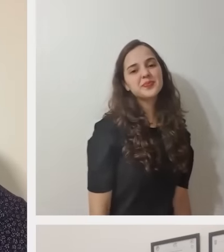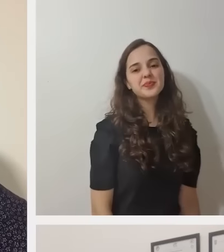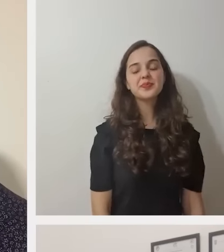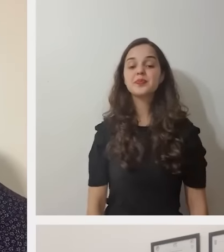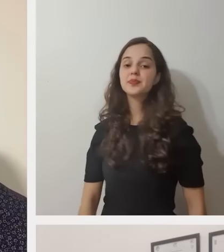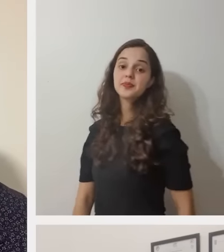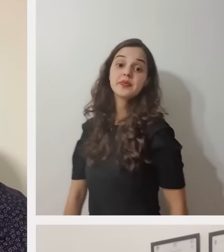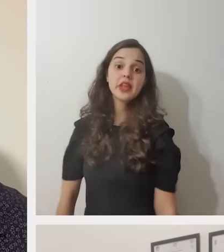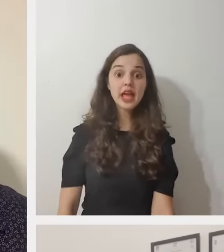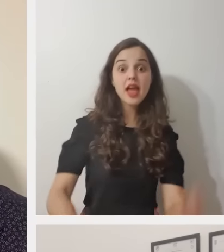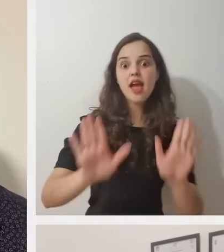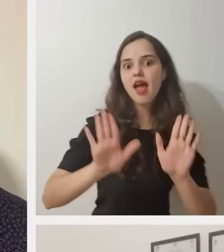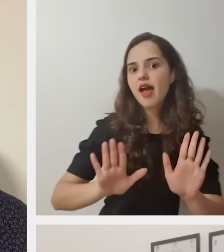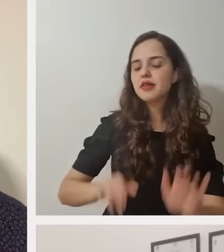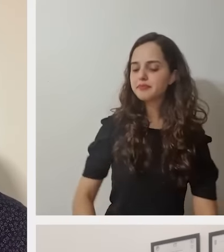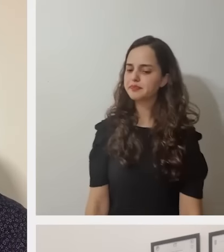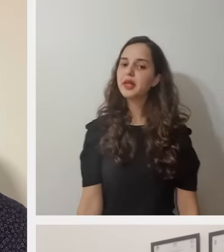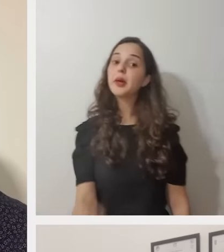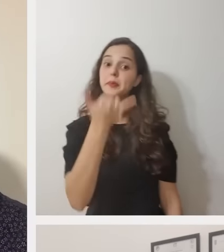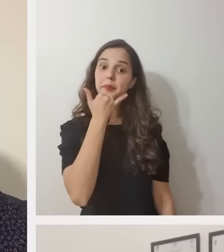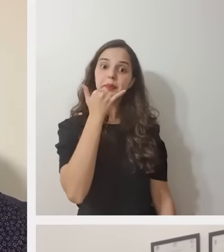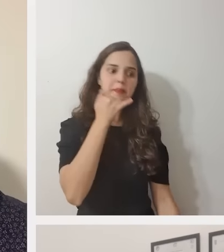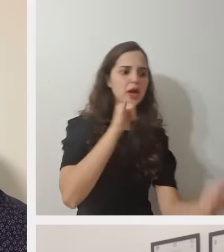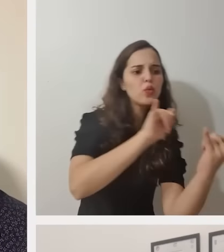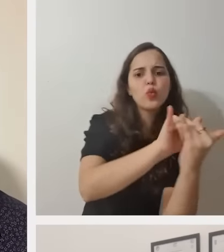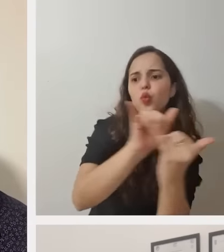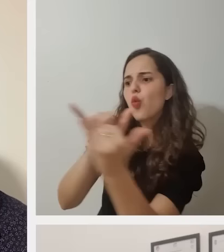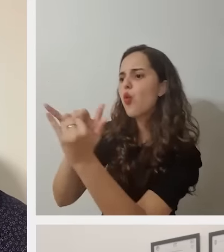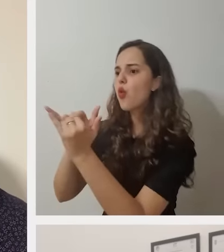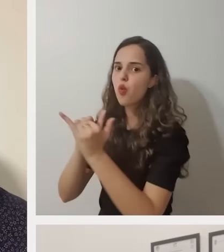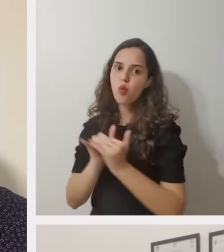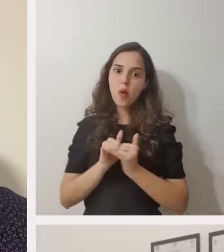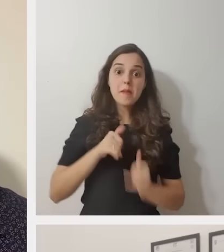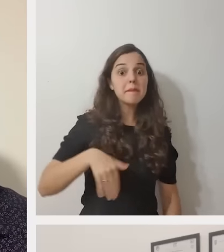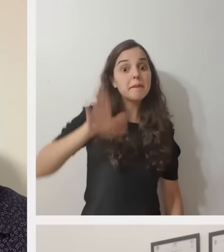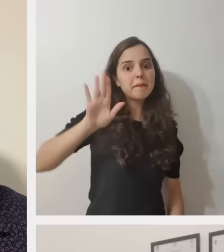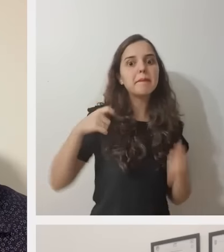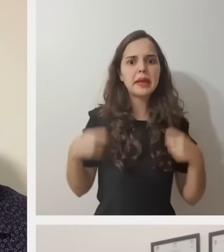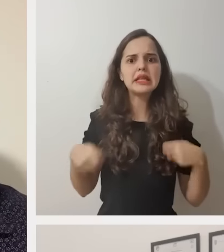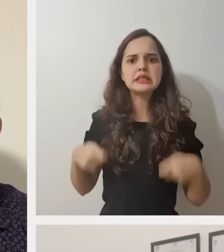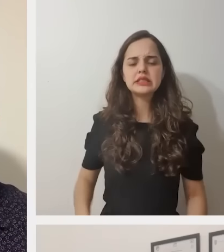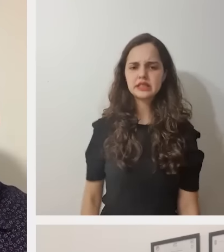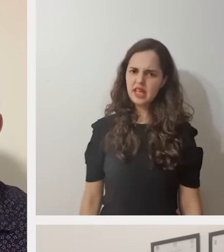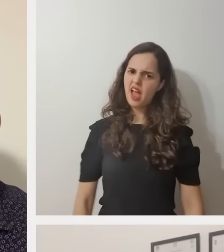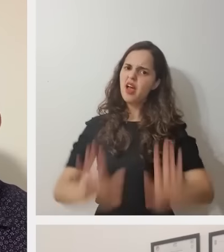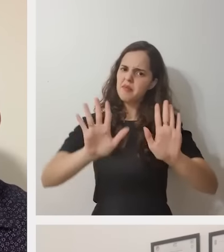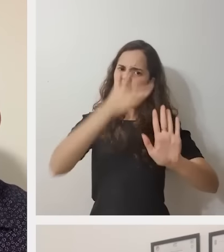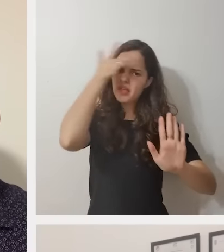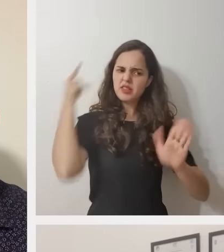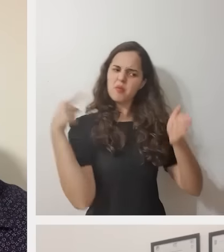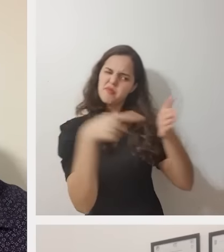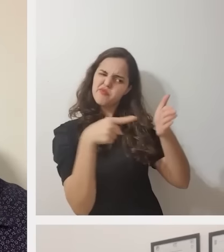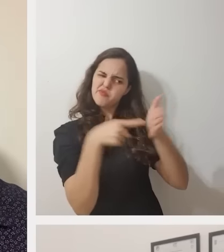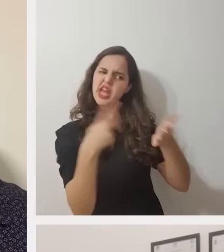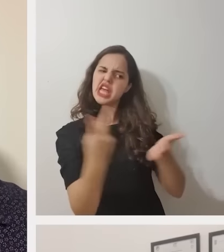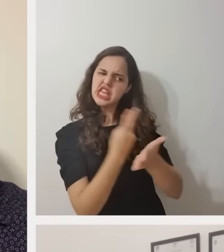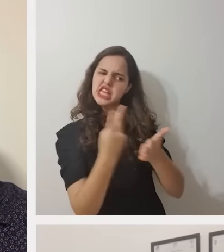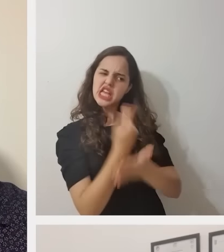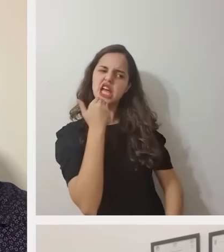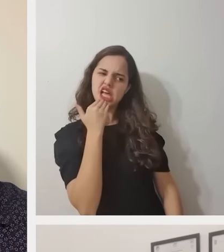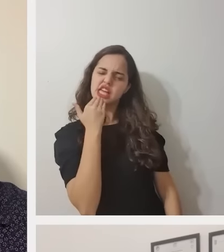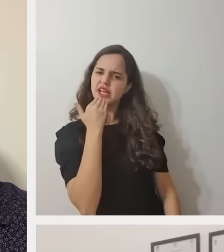E se tivesse mais perdão, se no lugar de apontar em tantos erros fossem